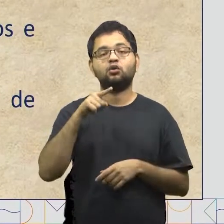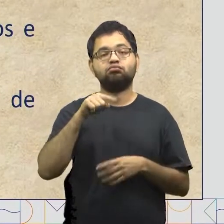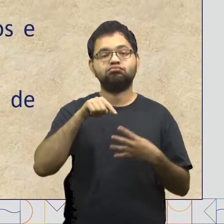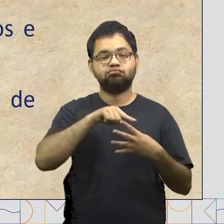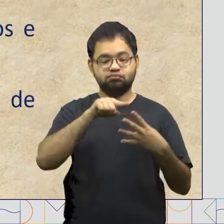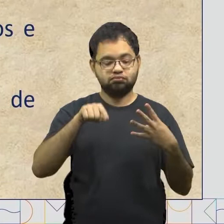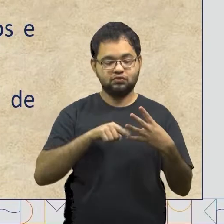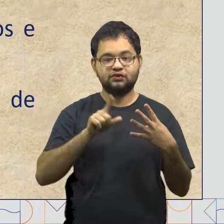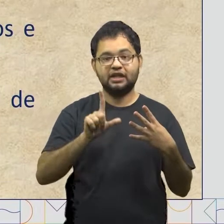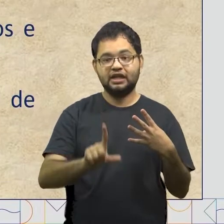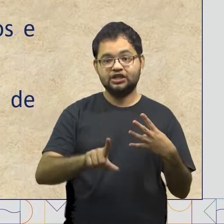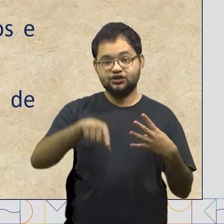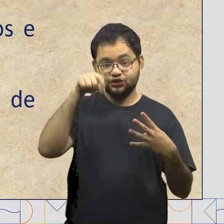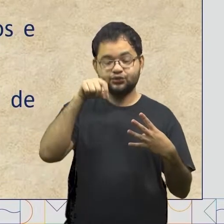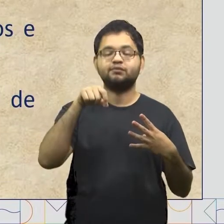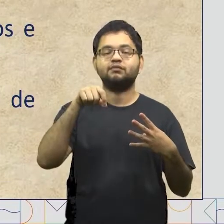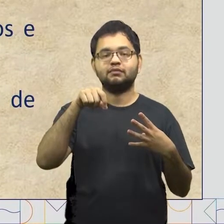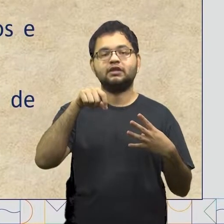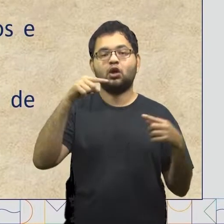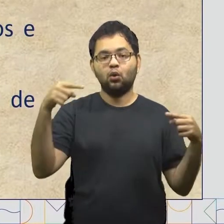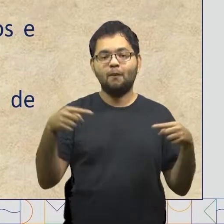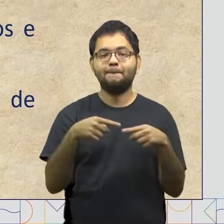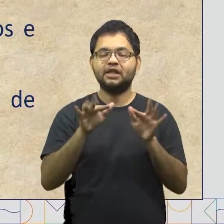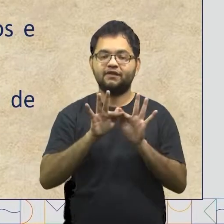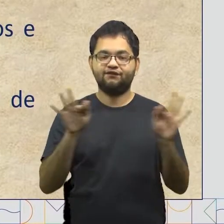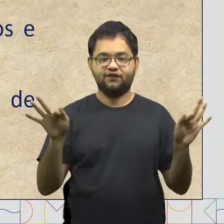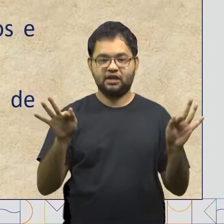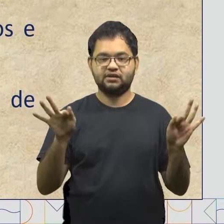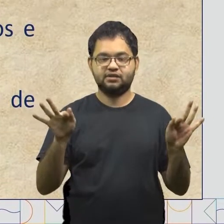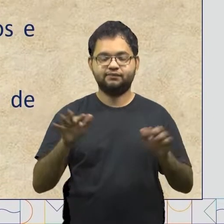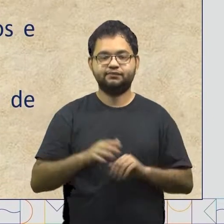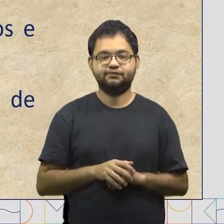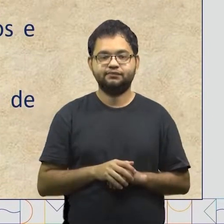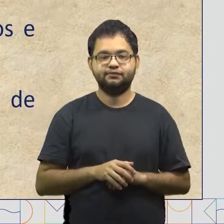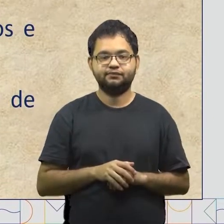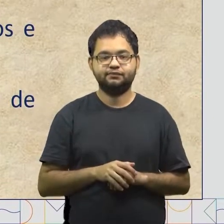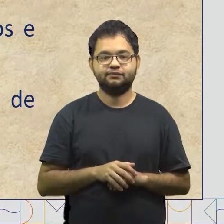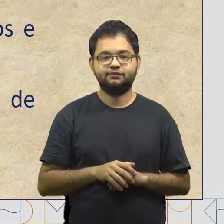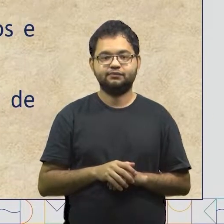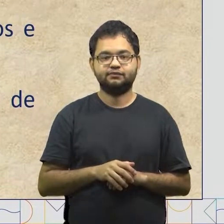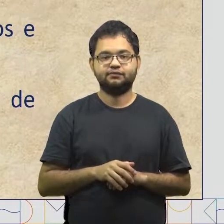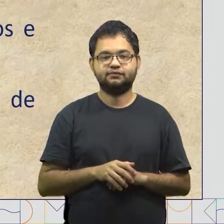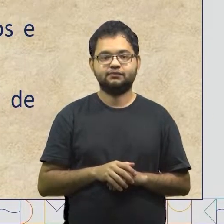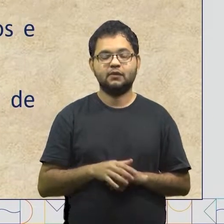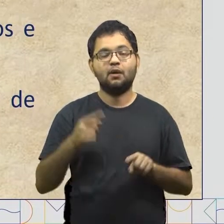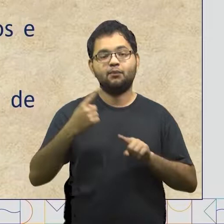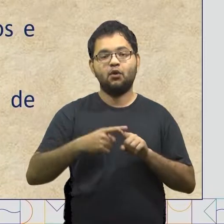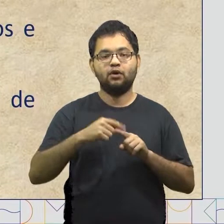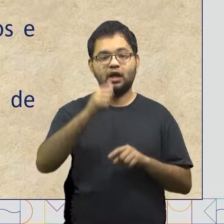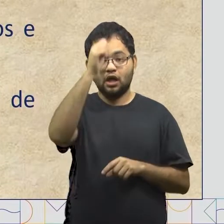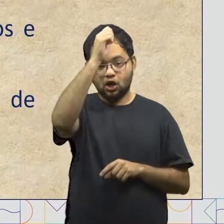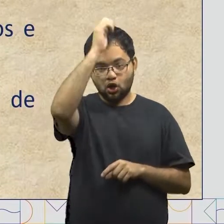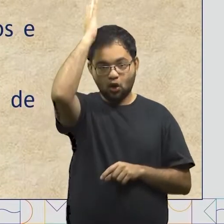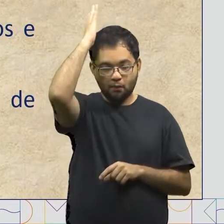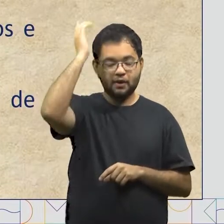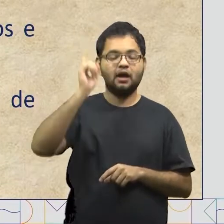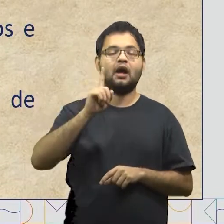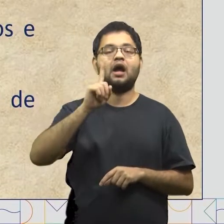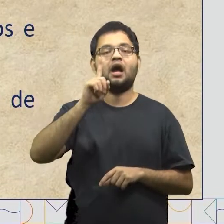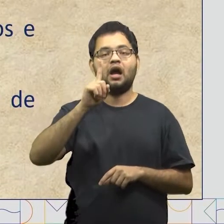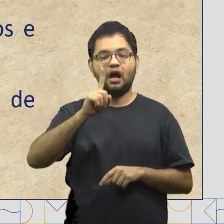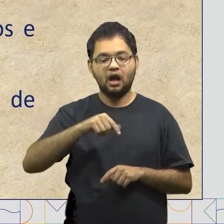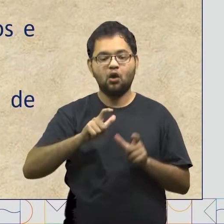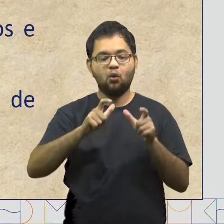alternativa que melhor justifica o motivo desse ditado alternativa porque Roma é